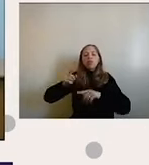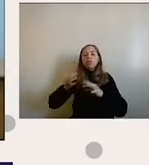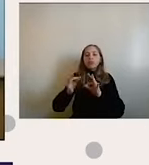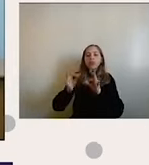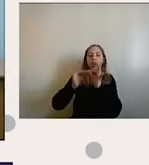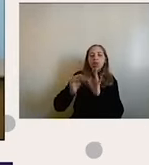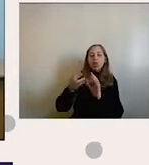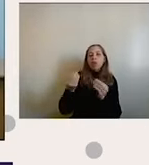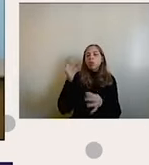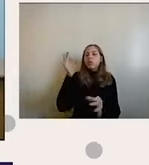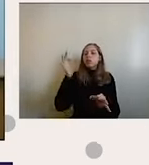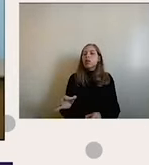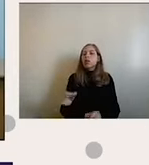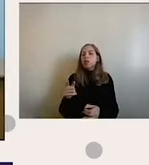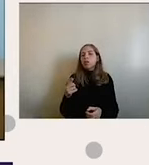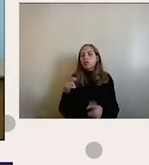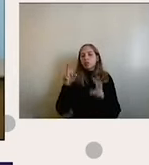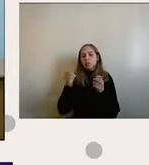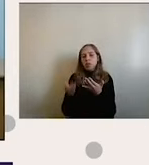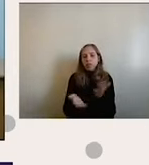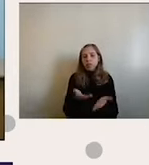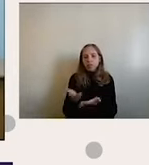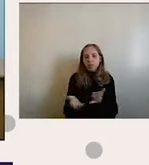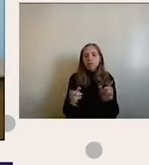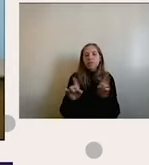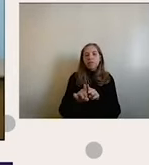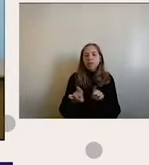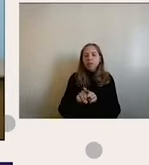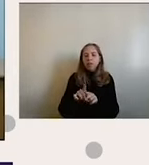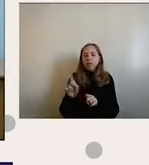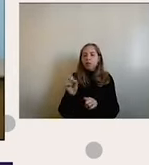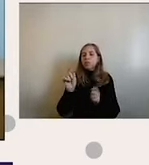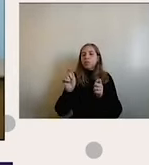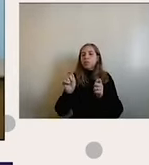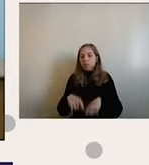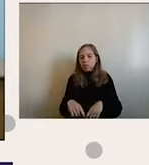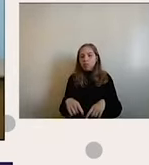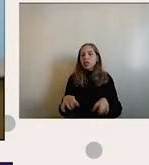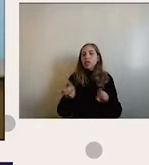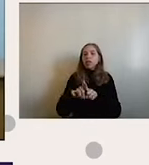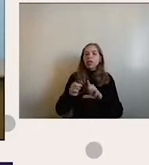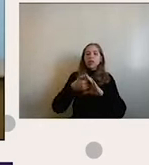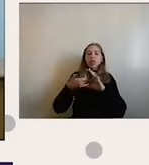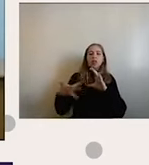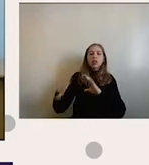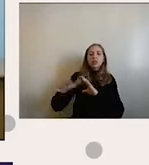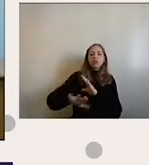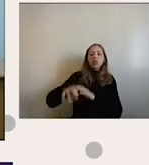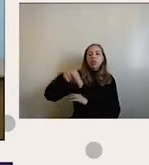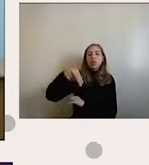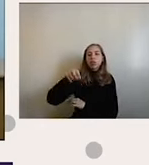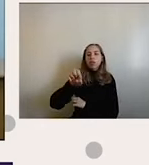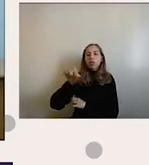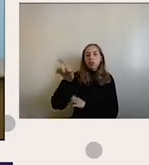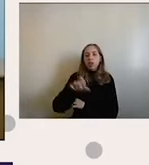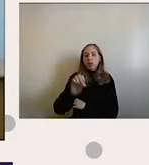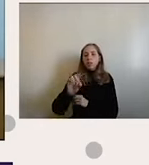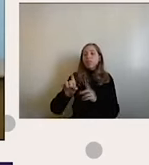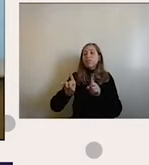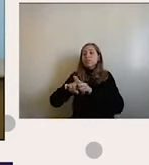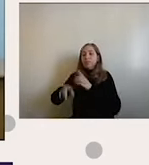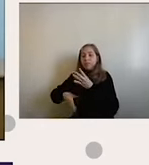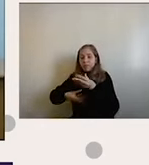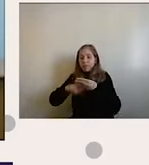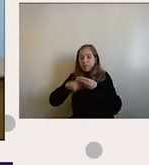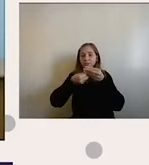atendimento, do reconhecimento da incapacidade e na caracterização do nexo. E aproveitando essa fala